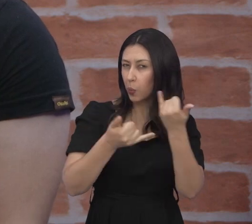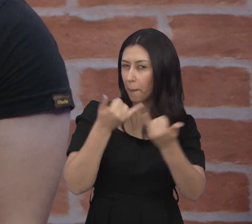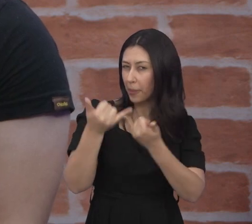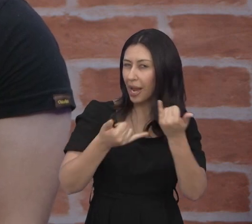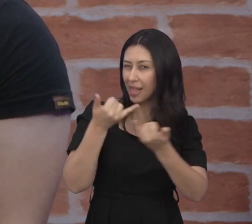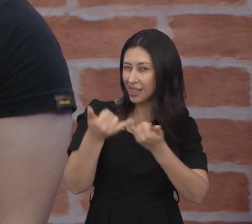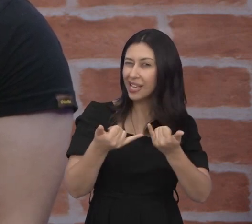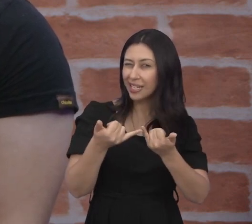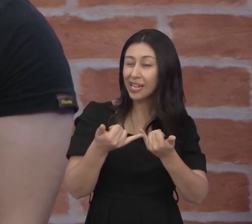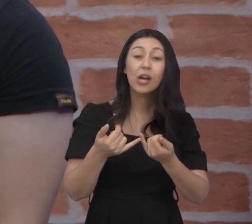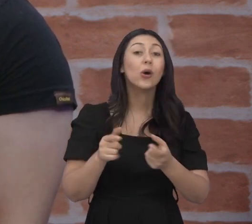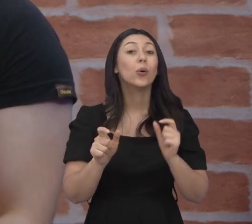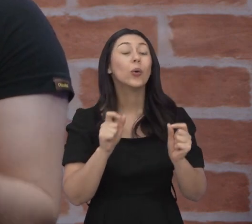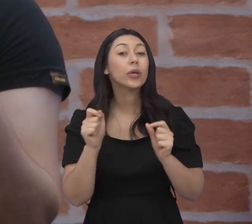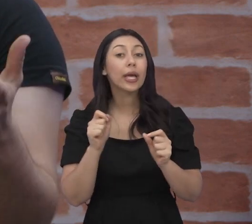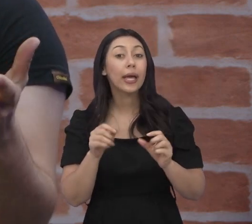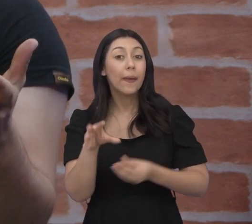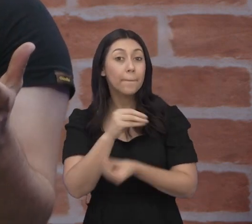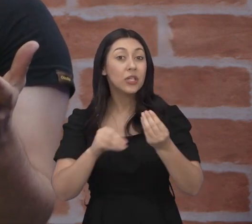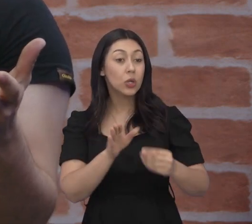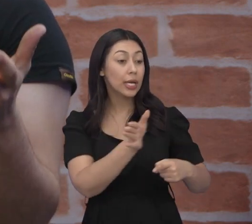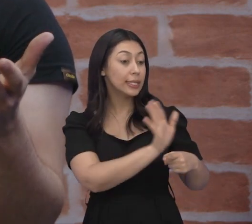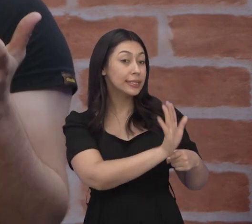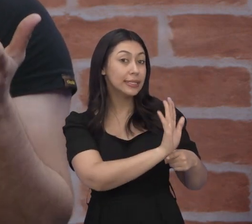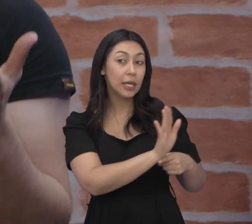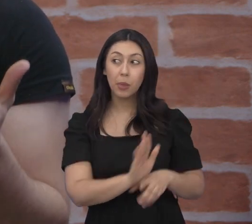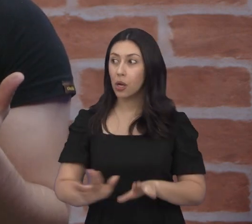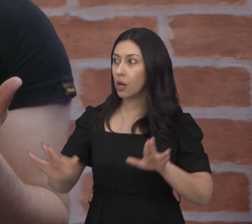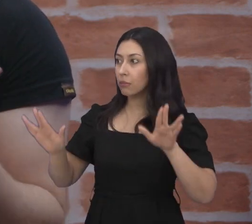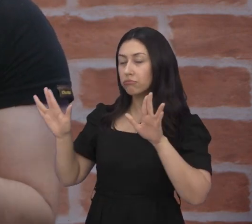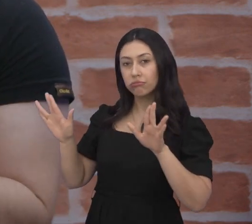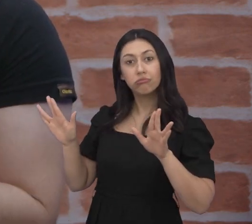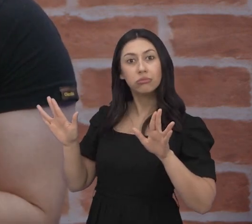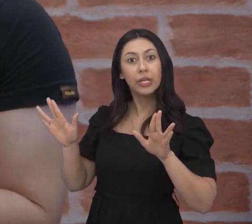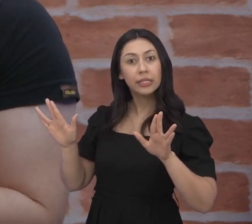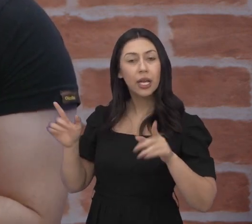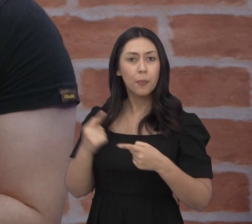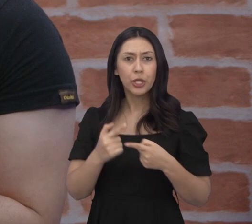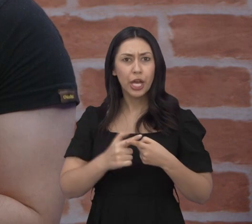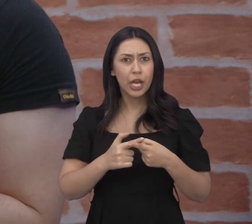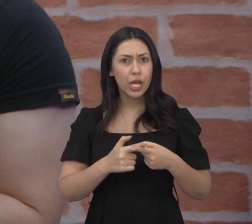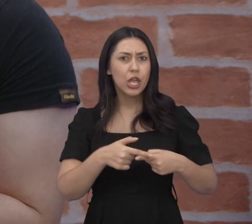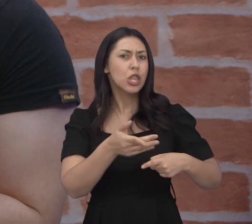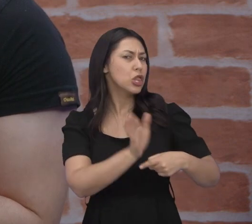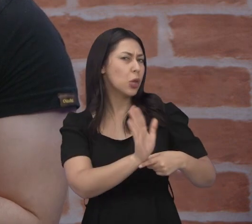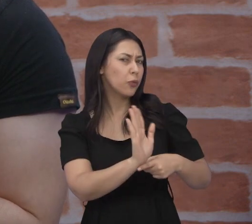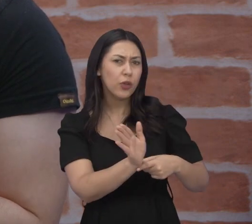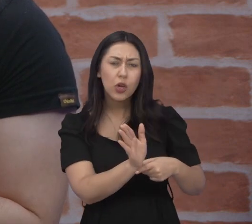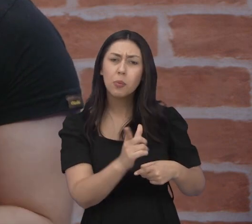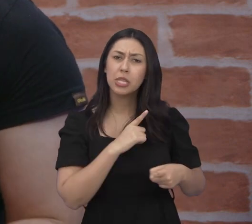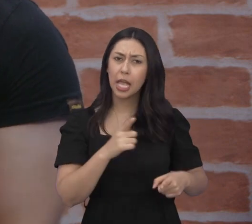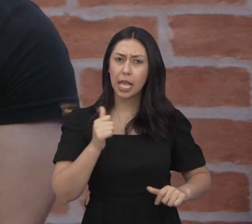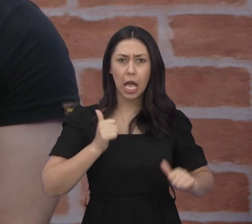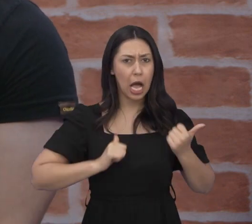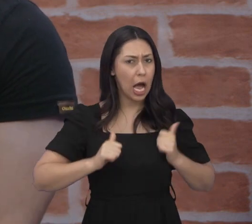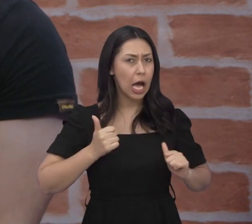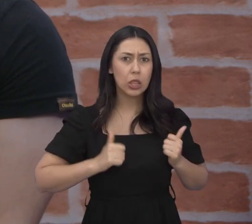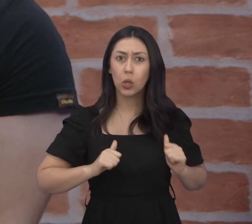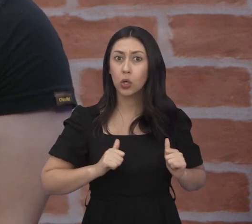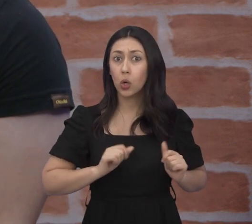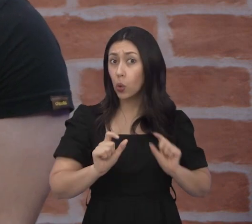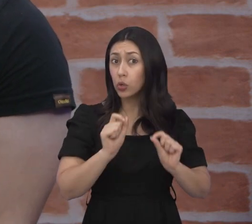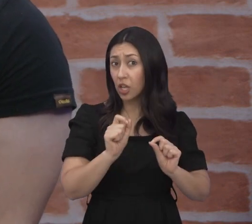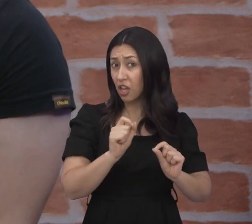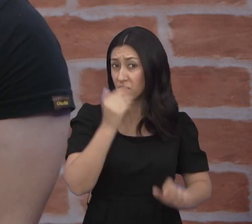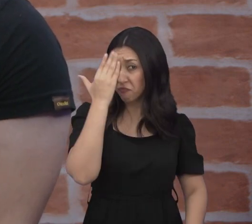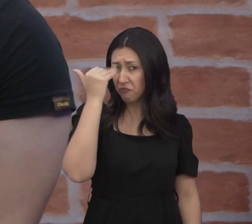jogo que a gente preparou para o Renato mistura cinema e extraterrestres. Nos filmes e séries, quando os elencos contam com a participação de